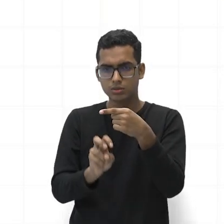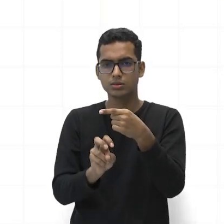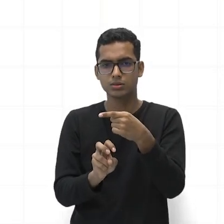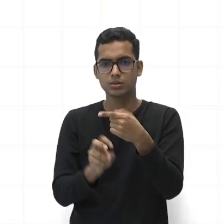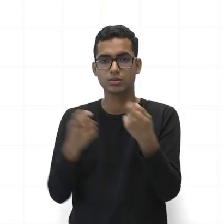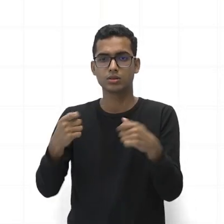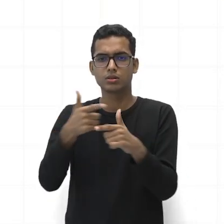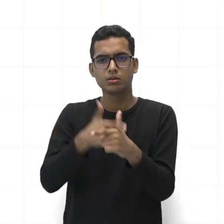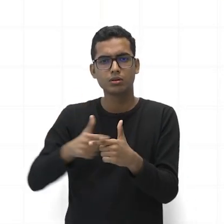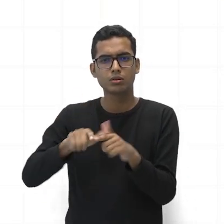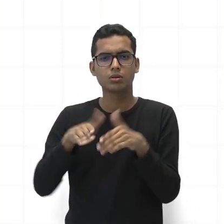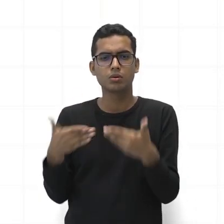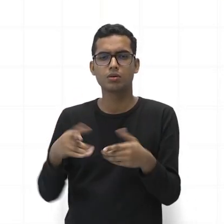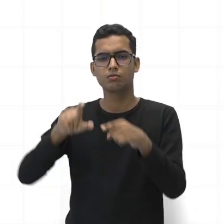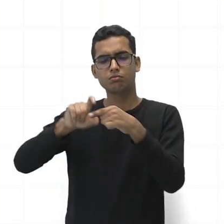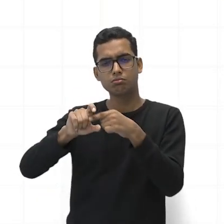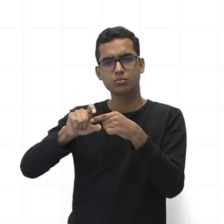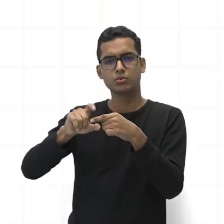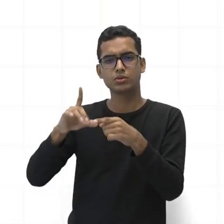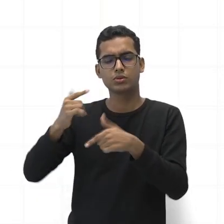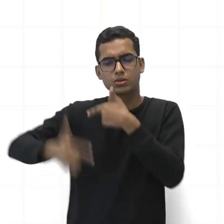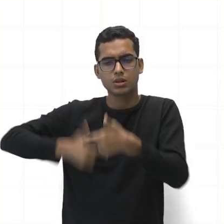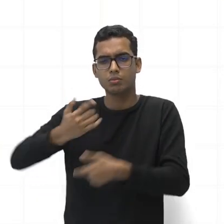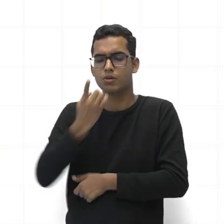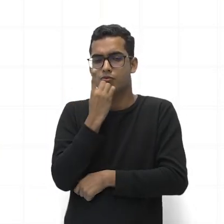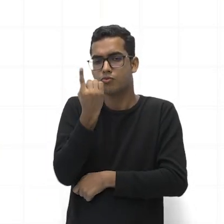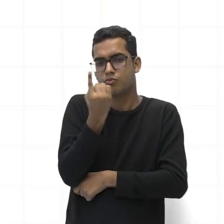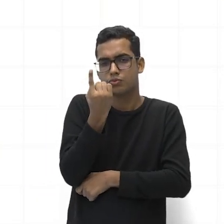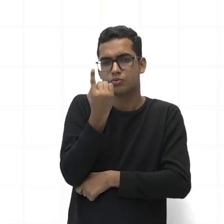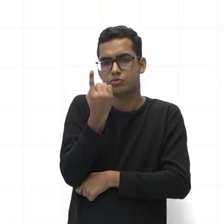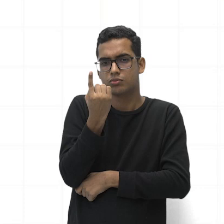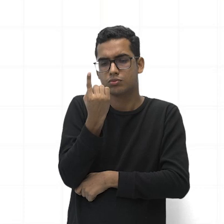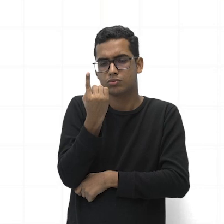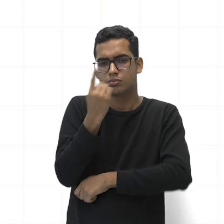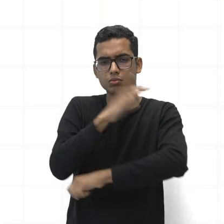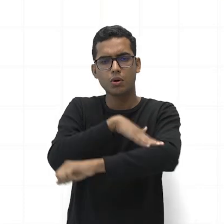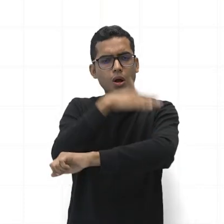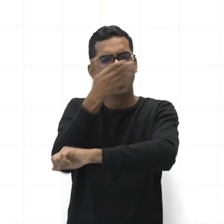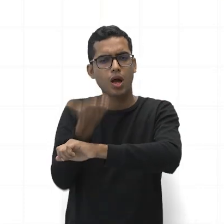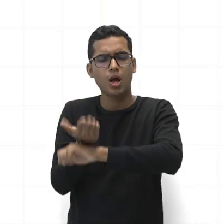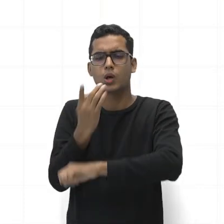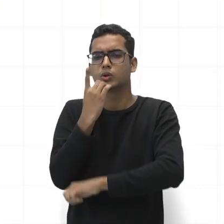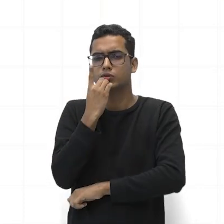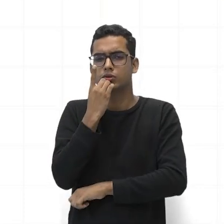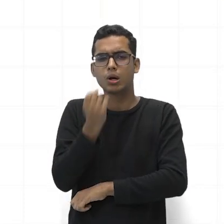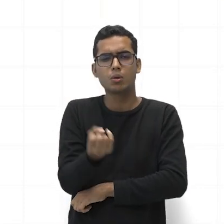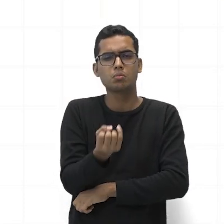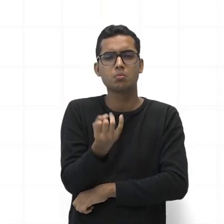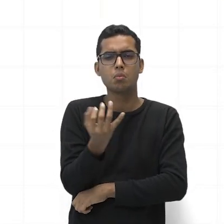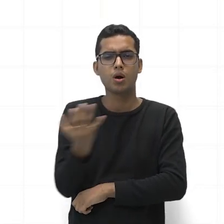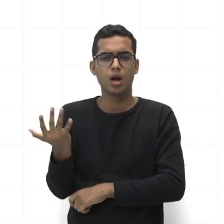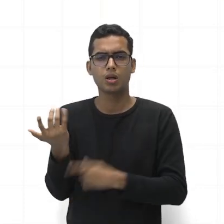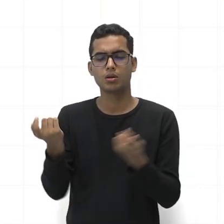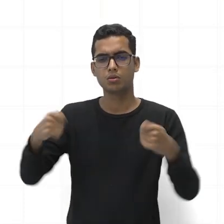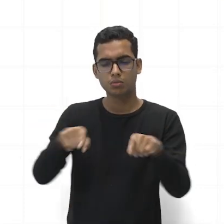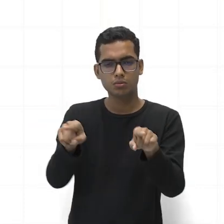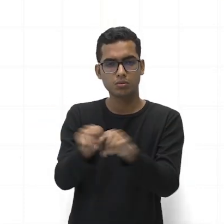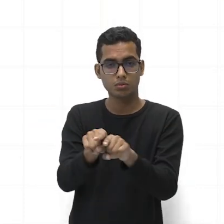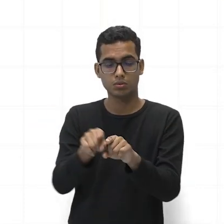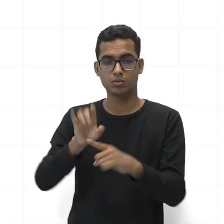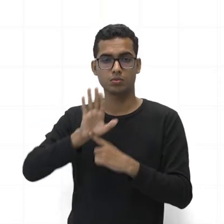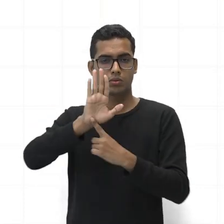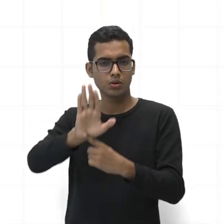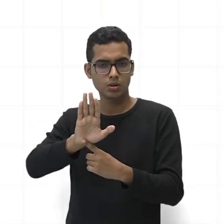3? Porque ele quer saber quantidade em um dia. Qual fração que representa um dia de